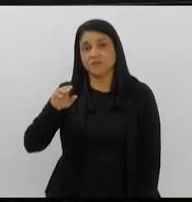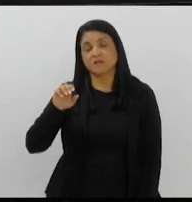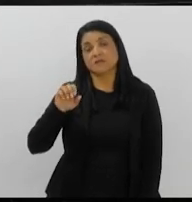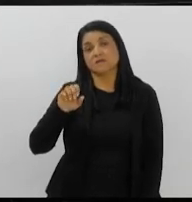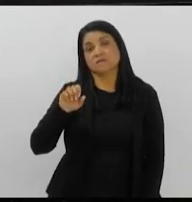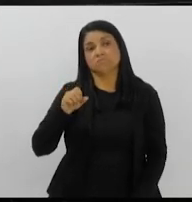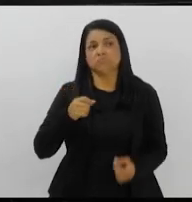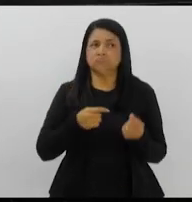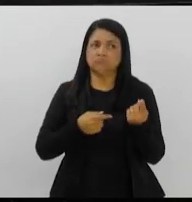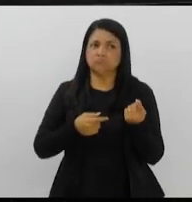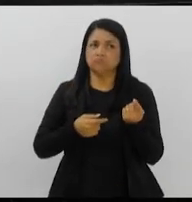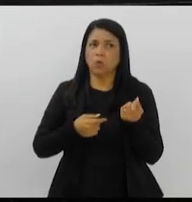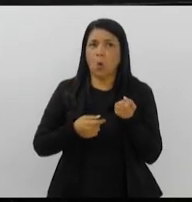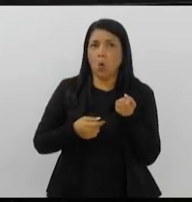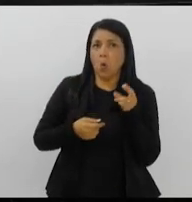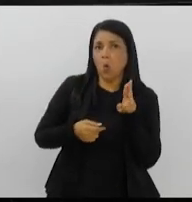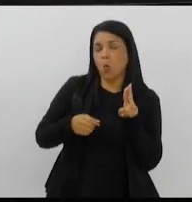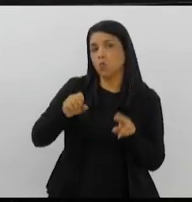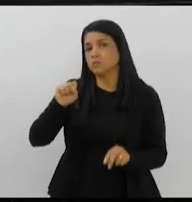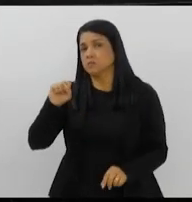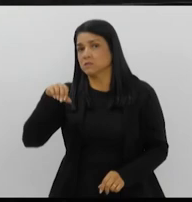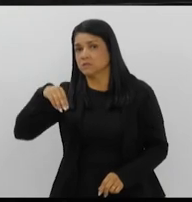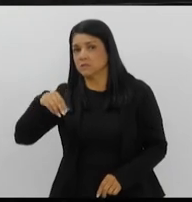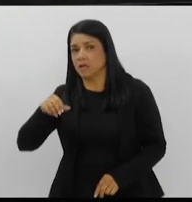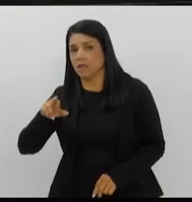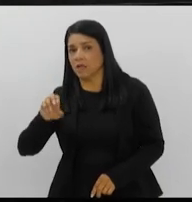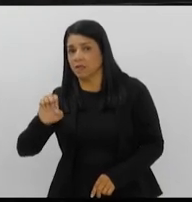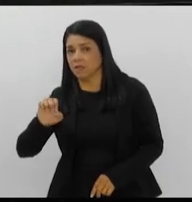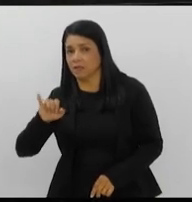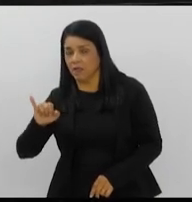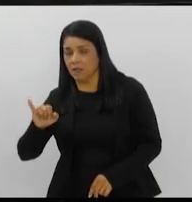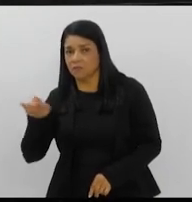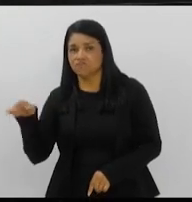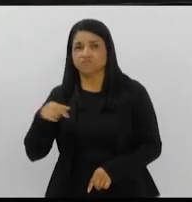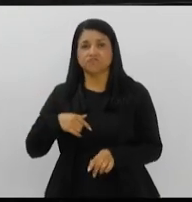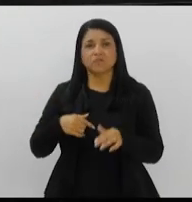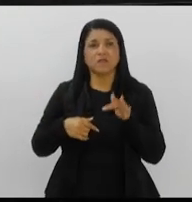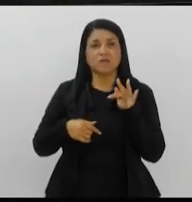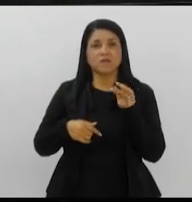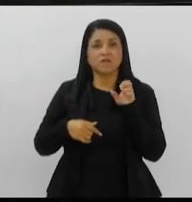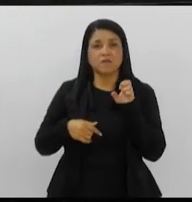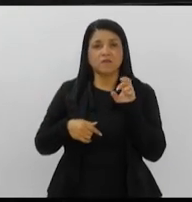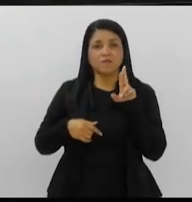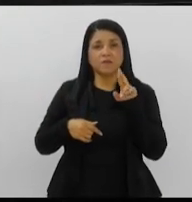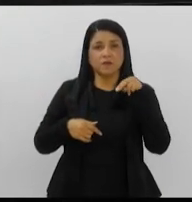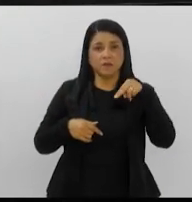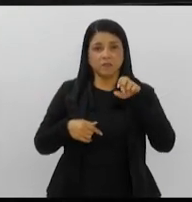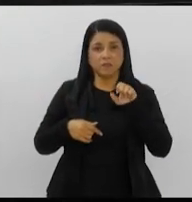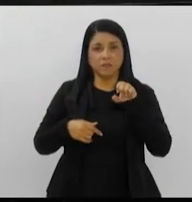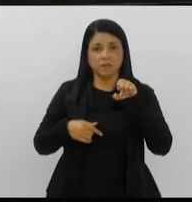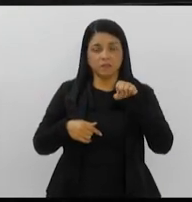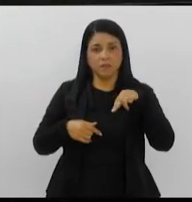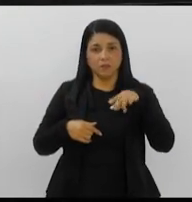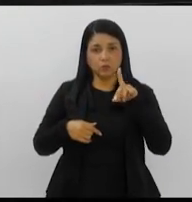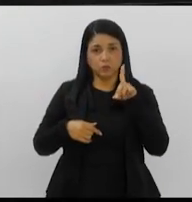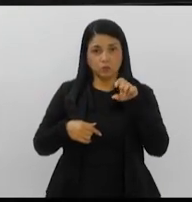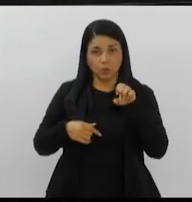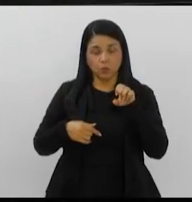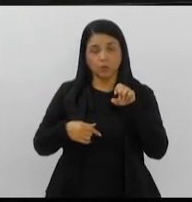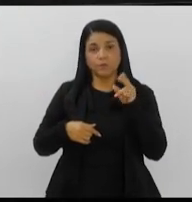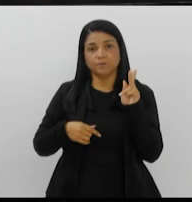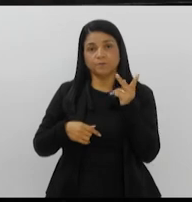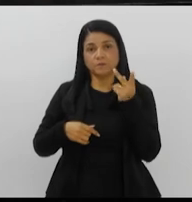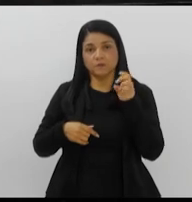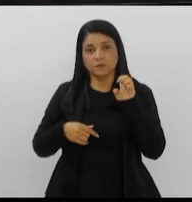o do Fernando Henrique Cardoso, o do Michel Temer. E aí é dito